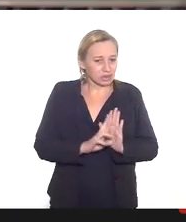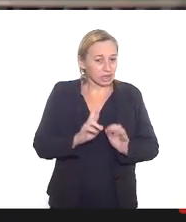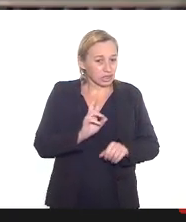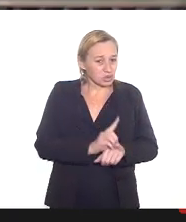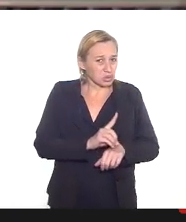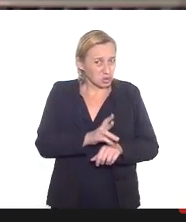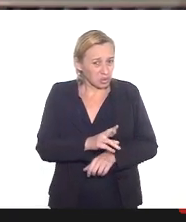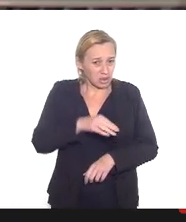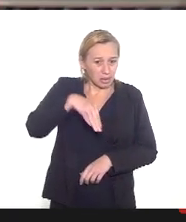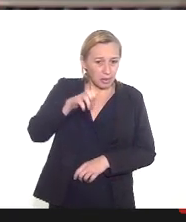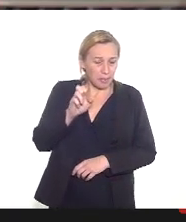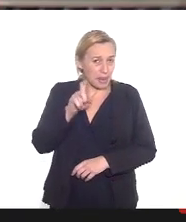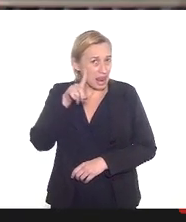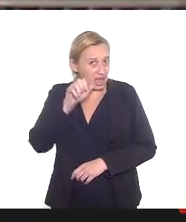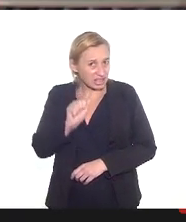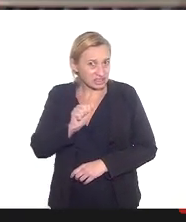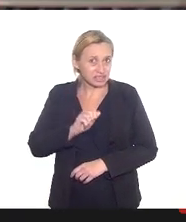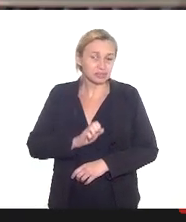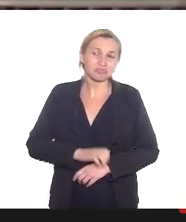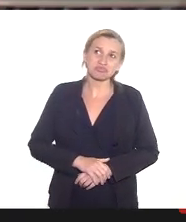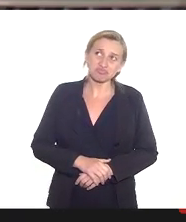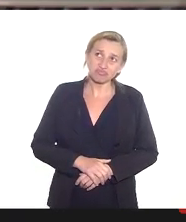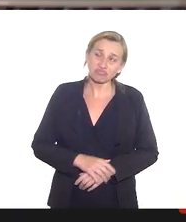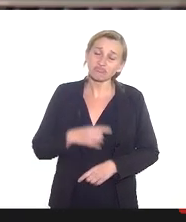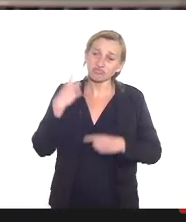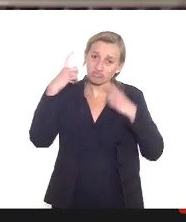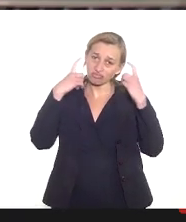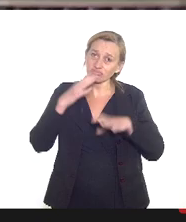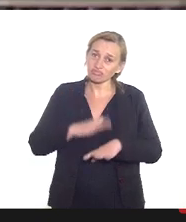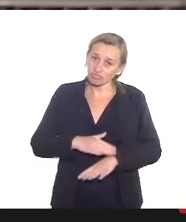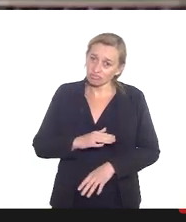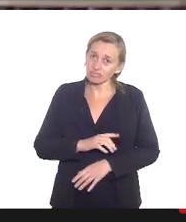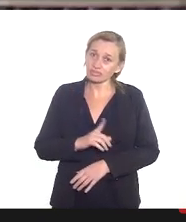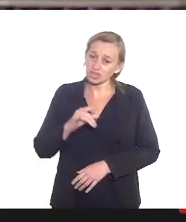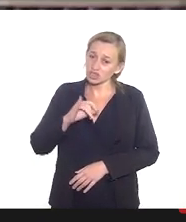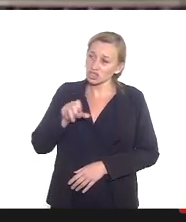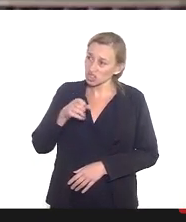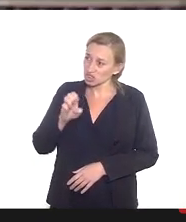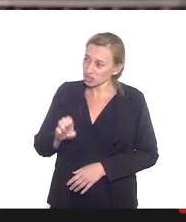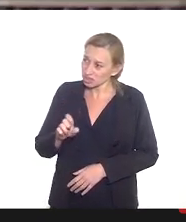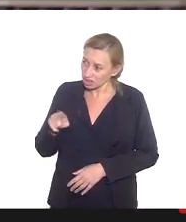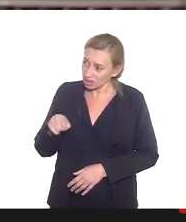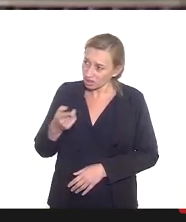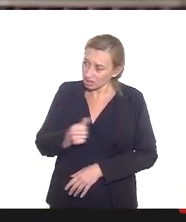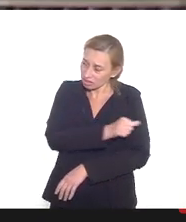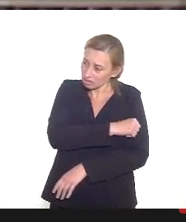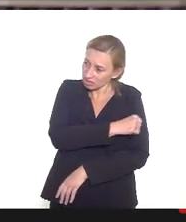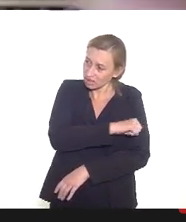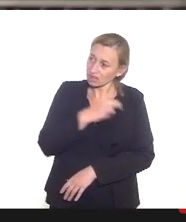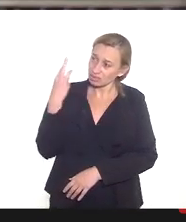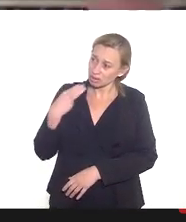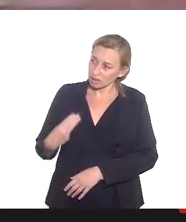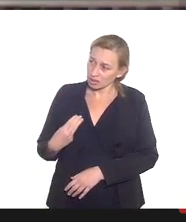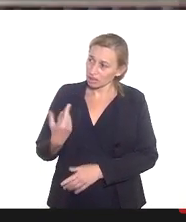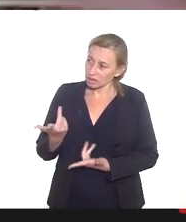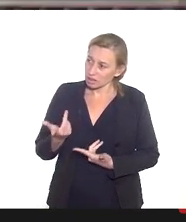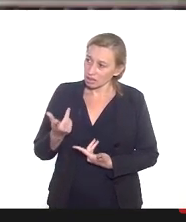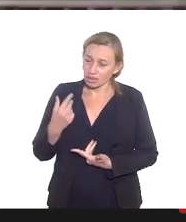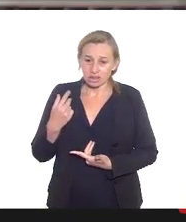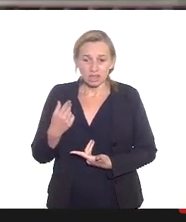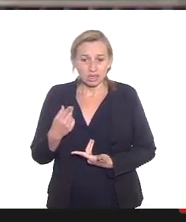melania Achei que já fica ainda mais preocupada né Jane e deputada Marta aqui então por isso essa